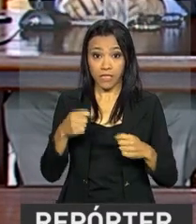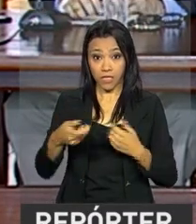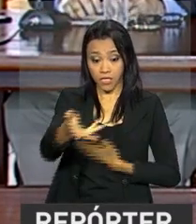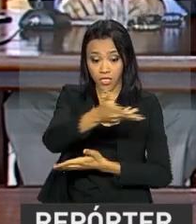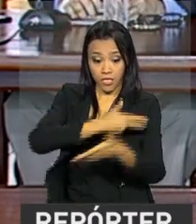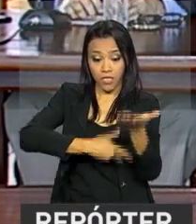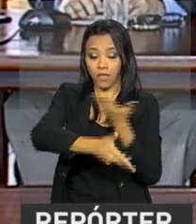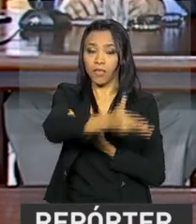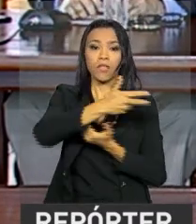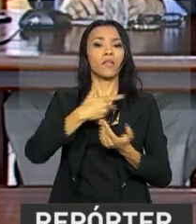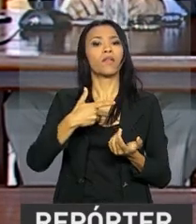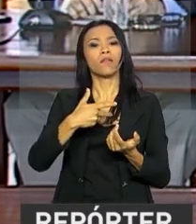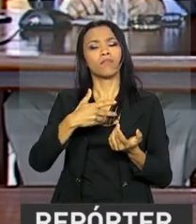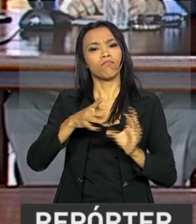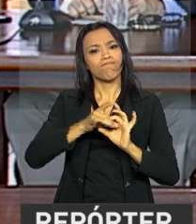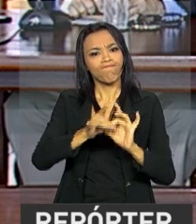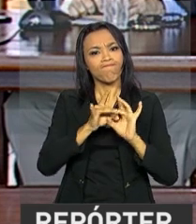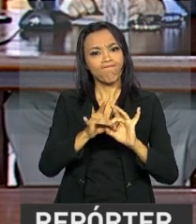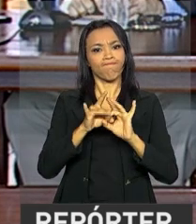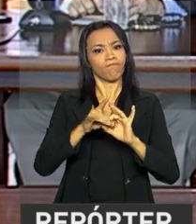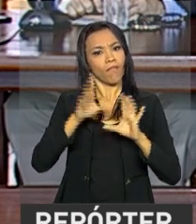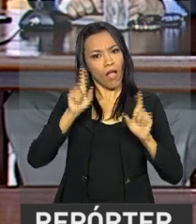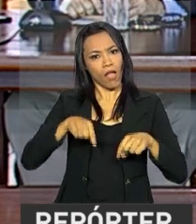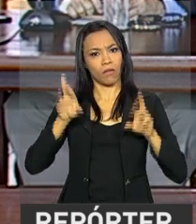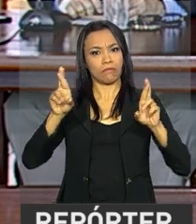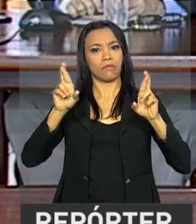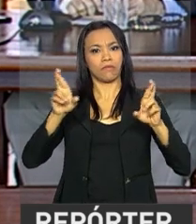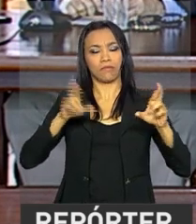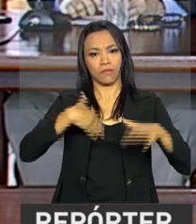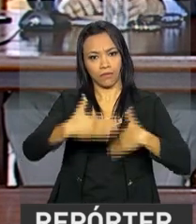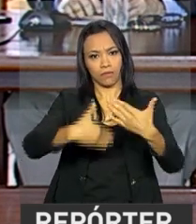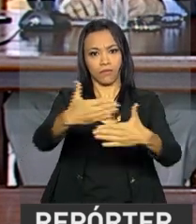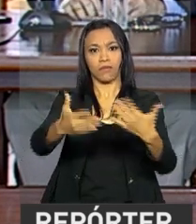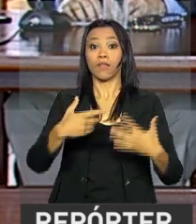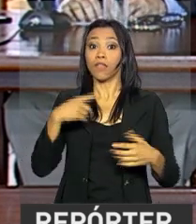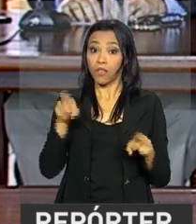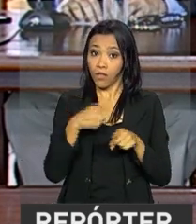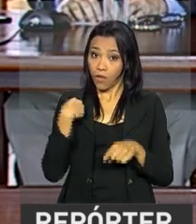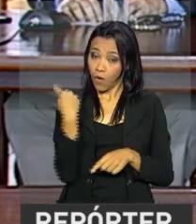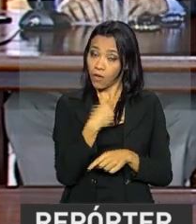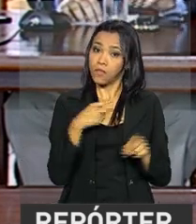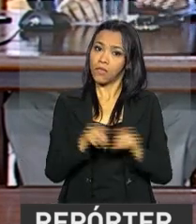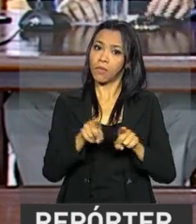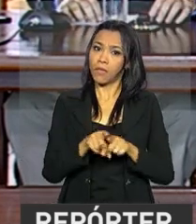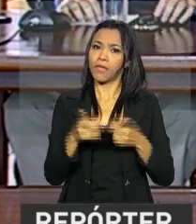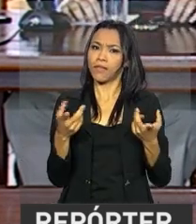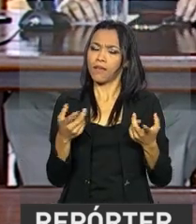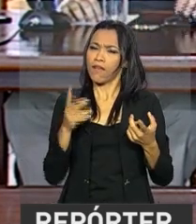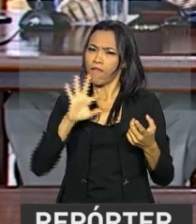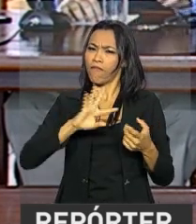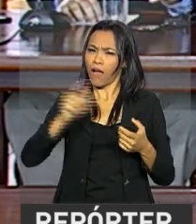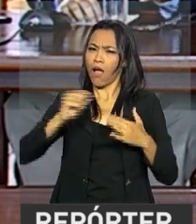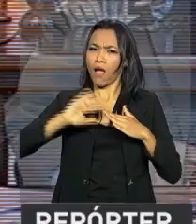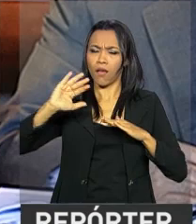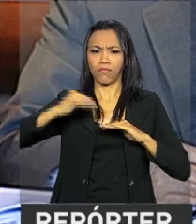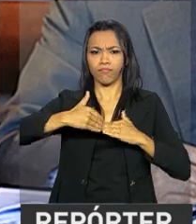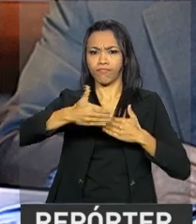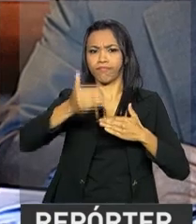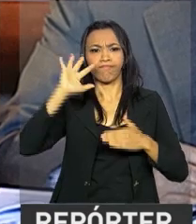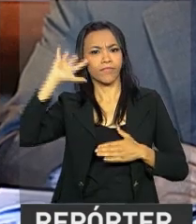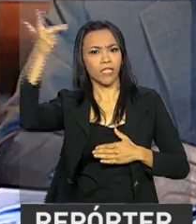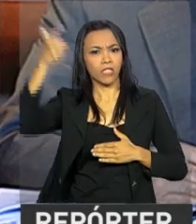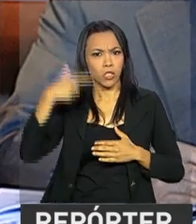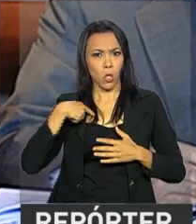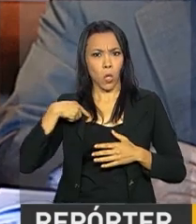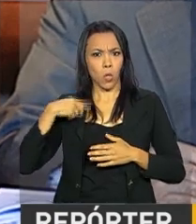de desenvolvimento. Essa é a nossa perspectiva. Temos a perspectiva também de que a questão das fronteiras não vai ser resolvida só com